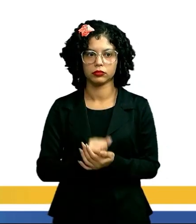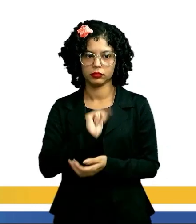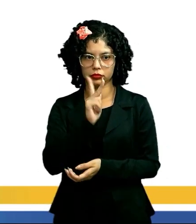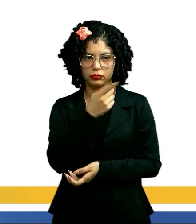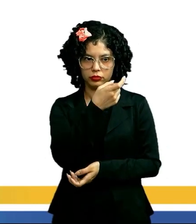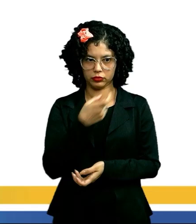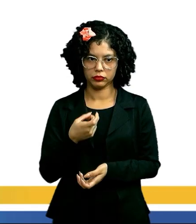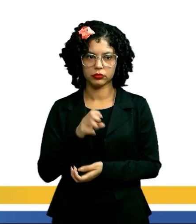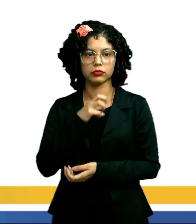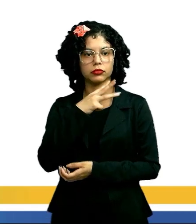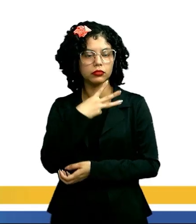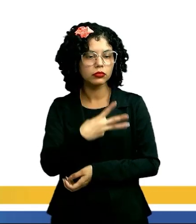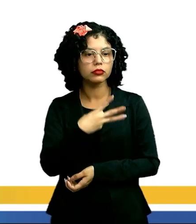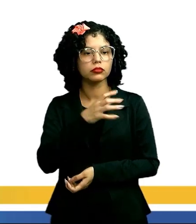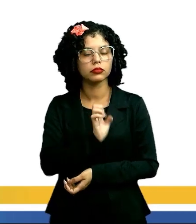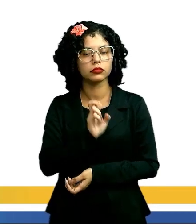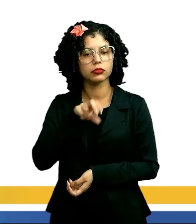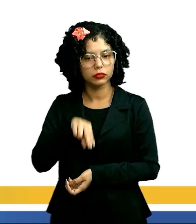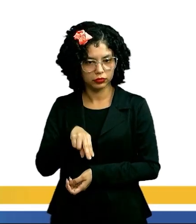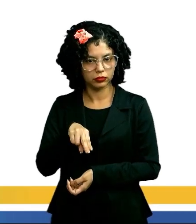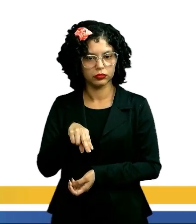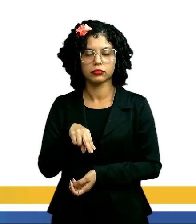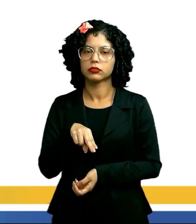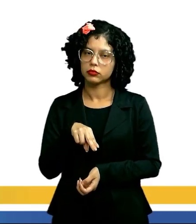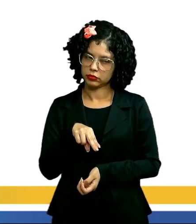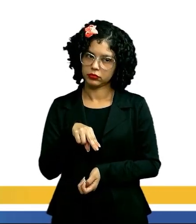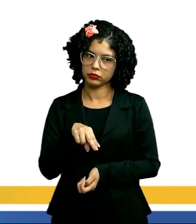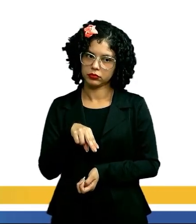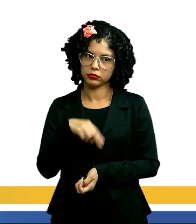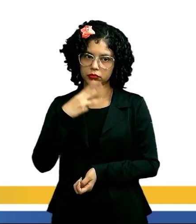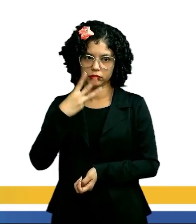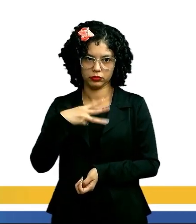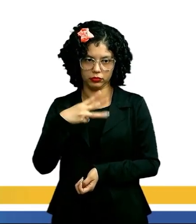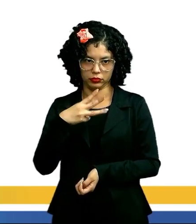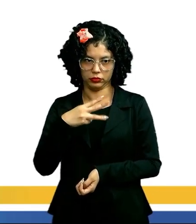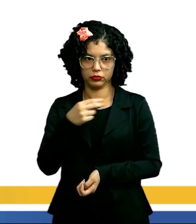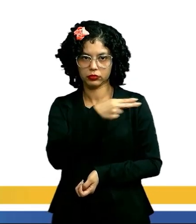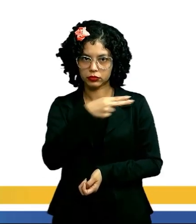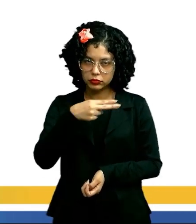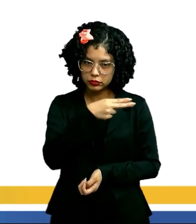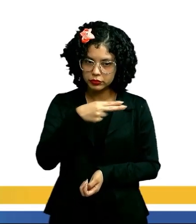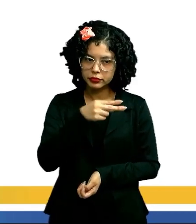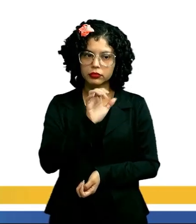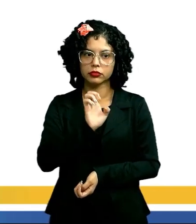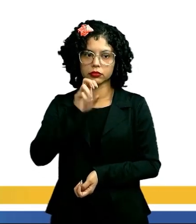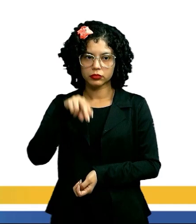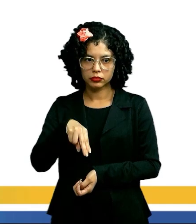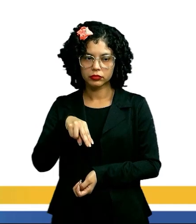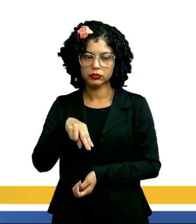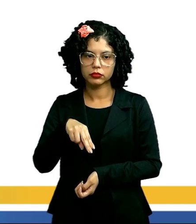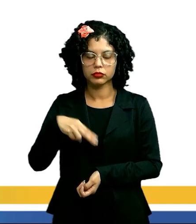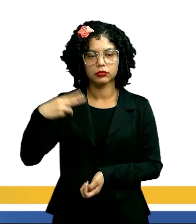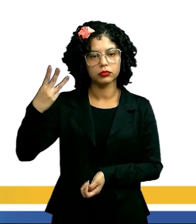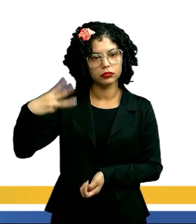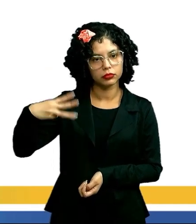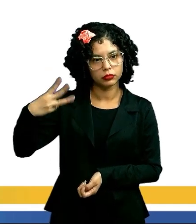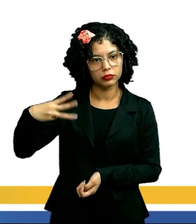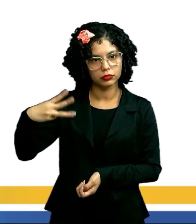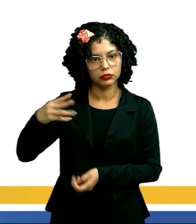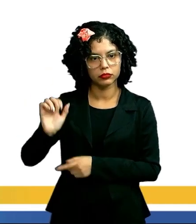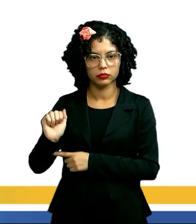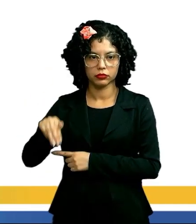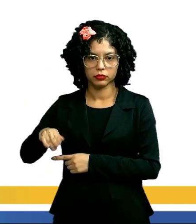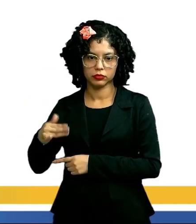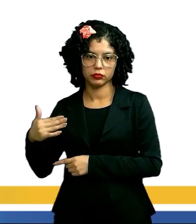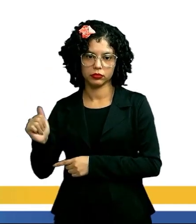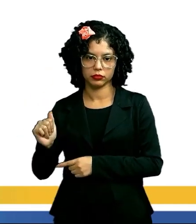um hex. No carbono de número 3 tem uma dupla e no carbono ali de número